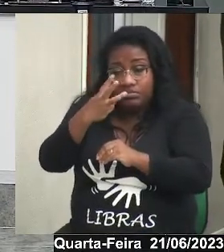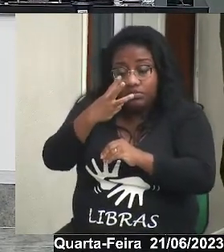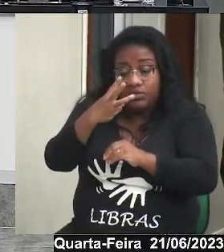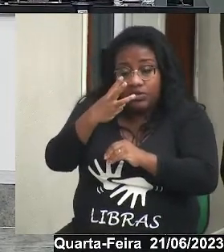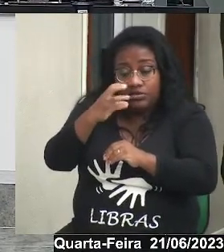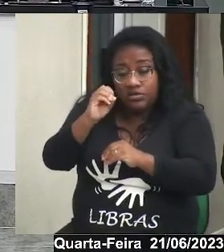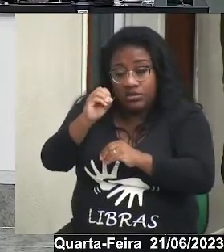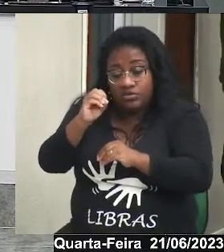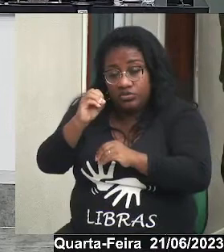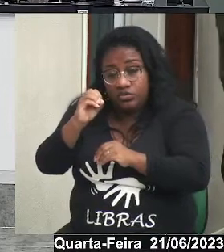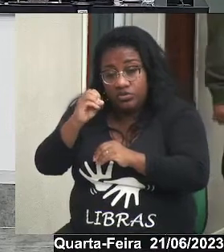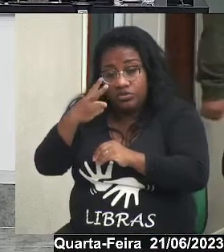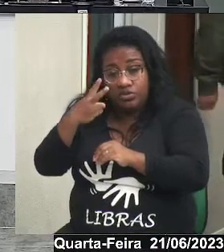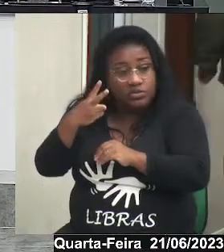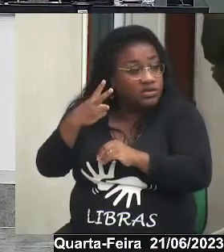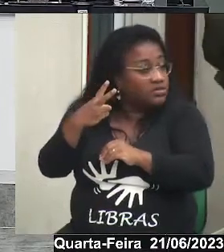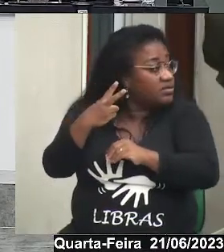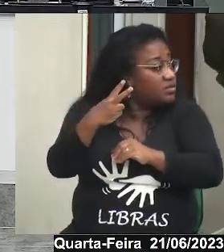302.